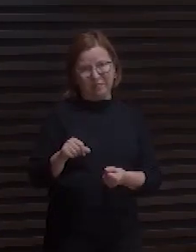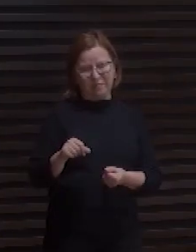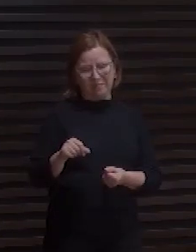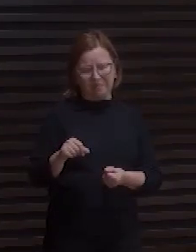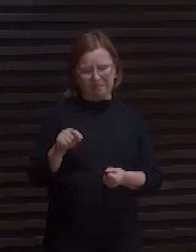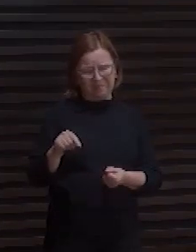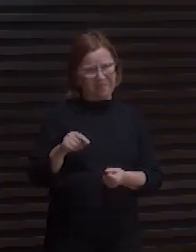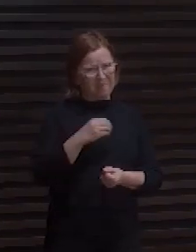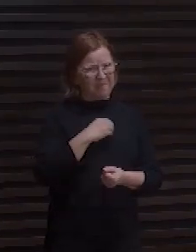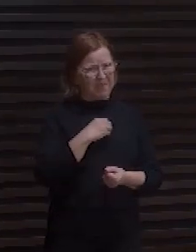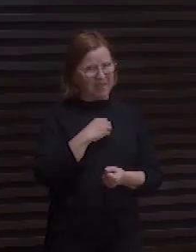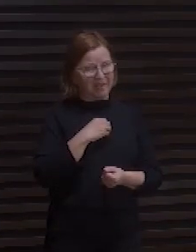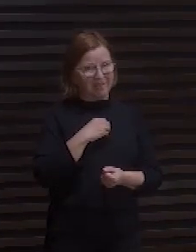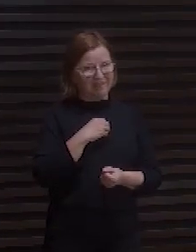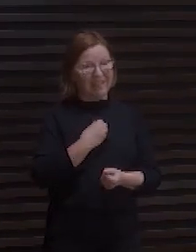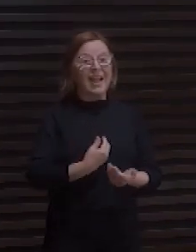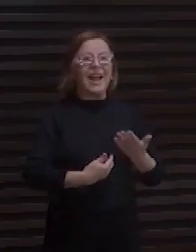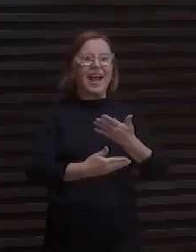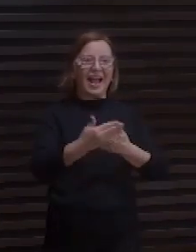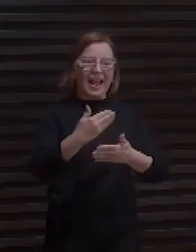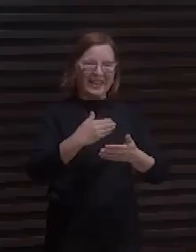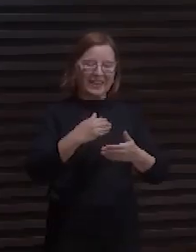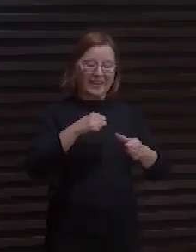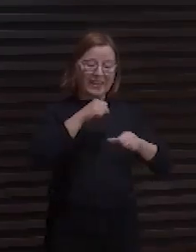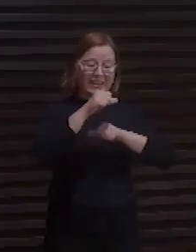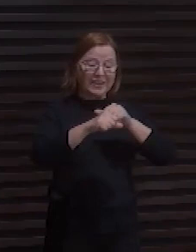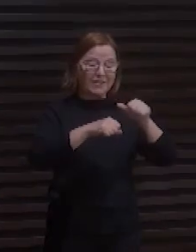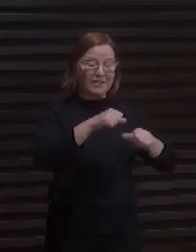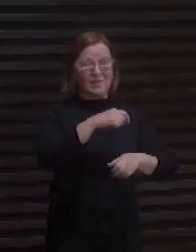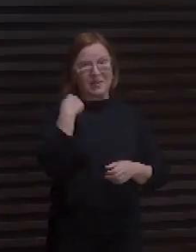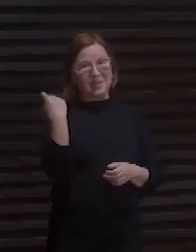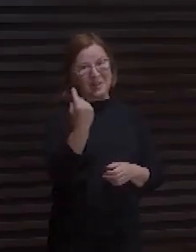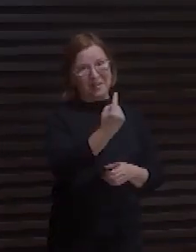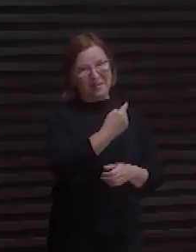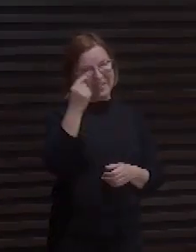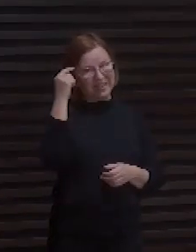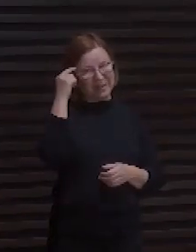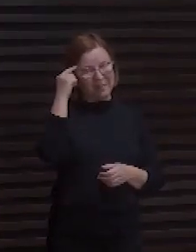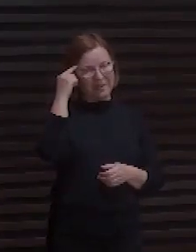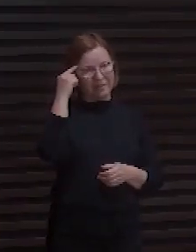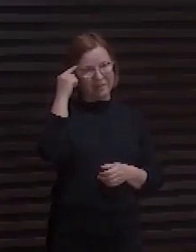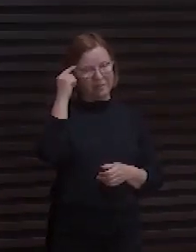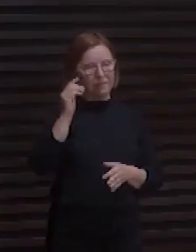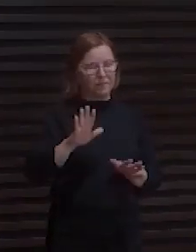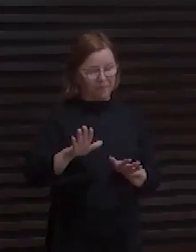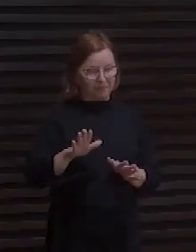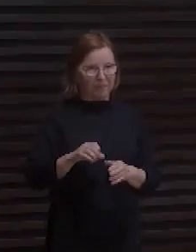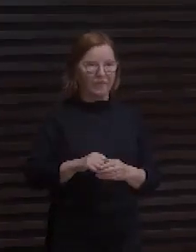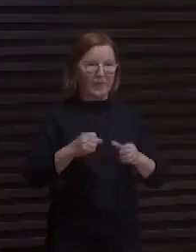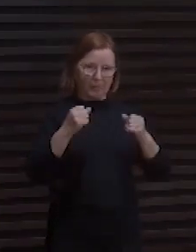caído? Com a transformação da nossa mente. Vejam bem, meus irmãos, eu não estou falando aqui